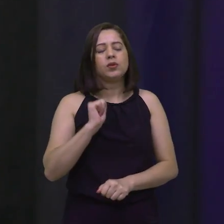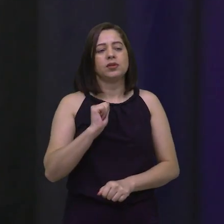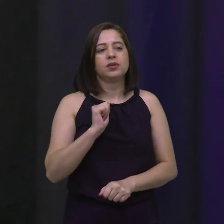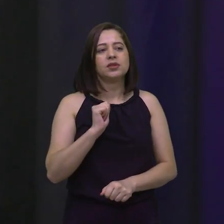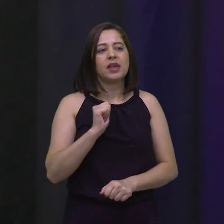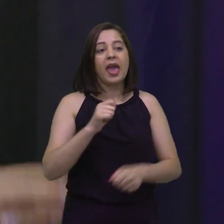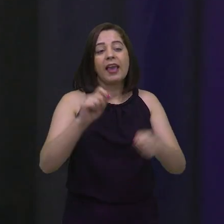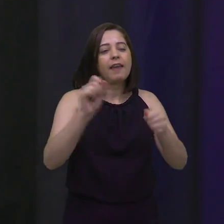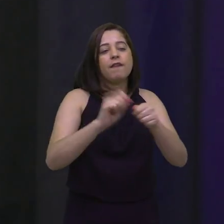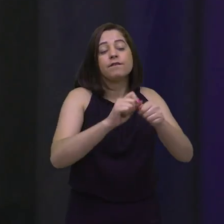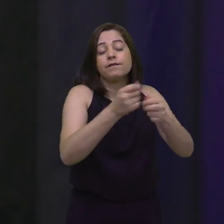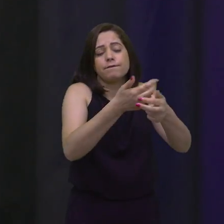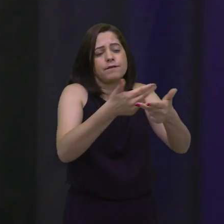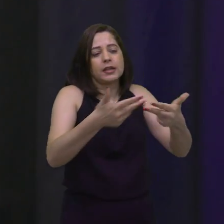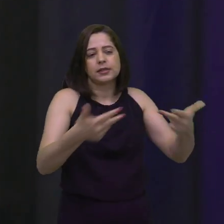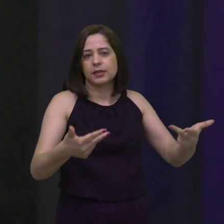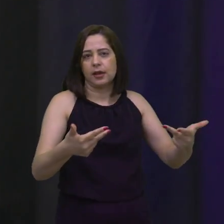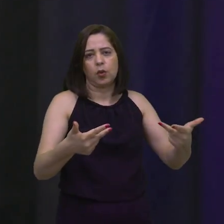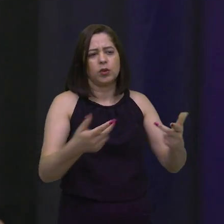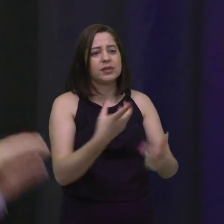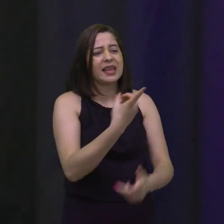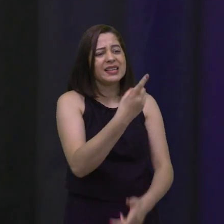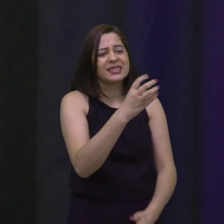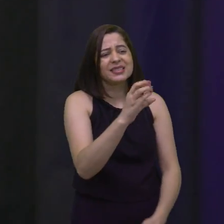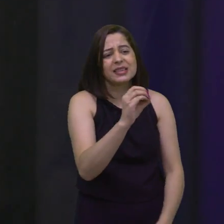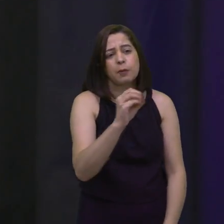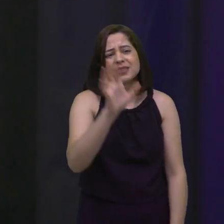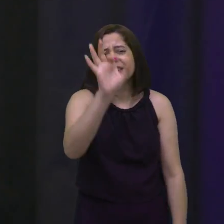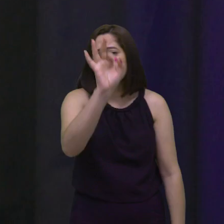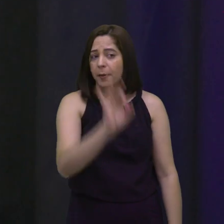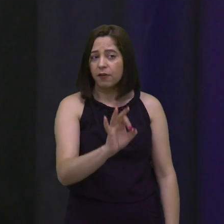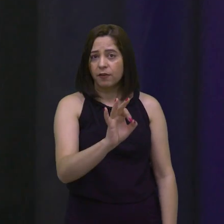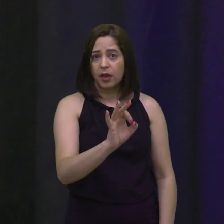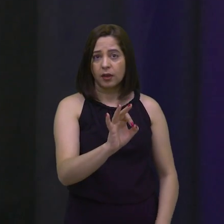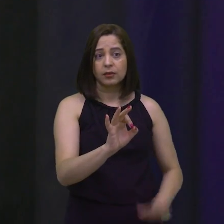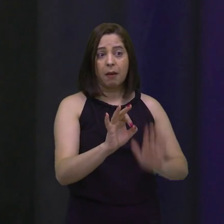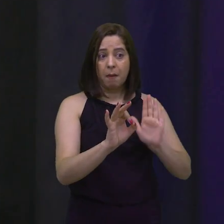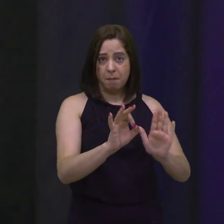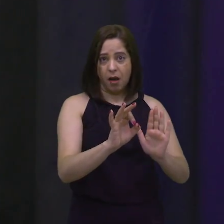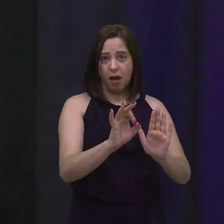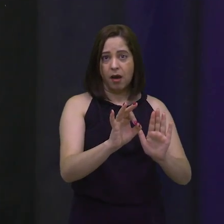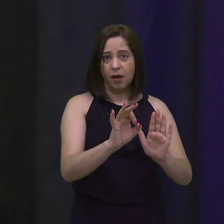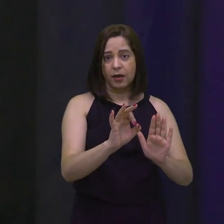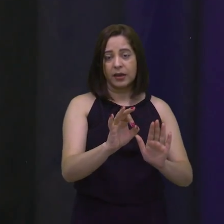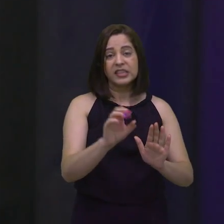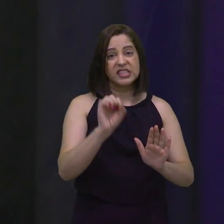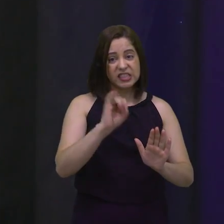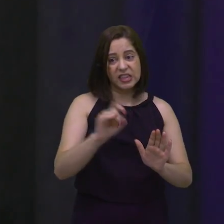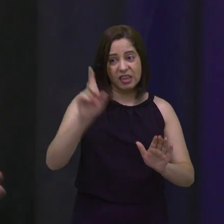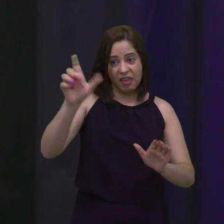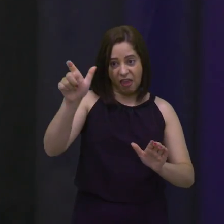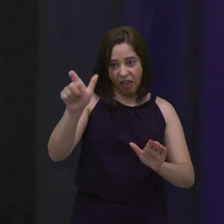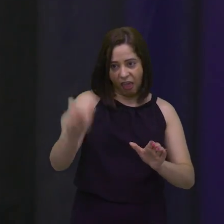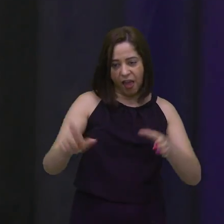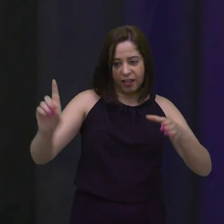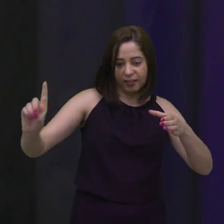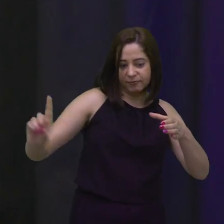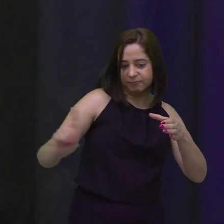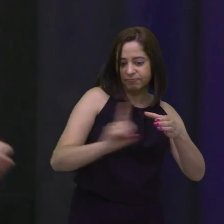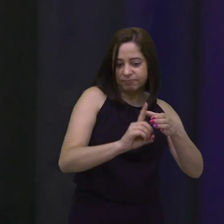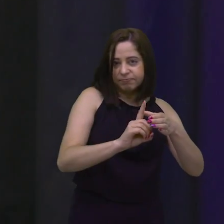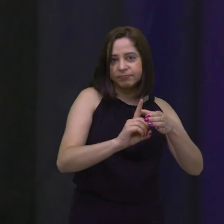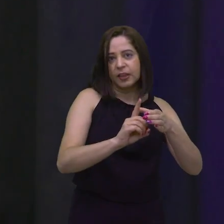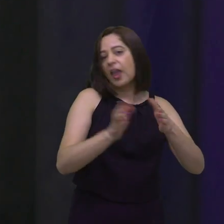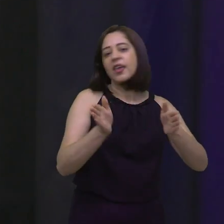profissão exatamente como deveria ser, mas que através da inclusão, através